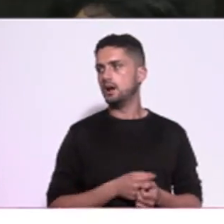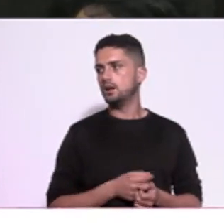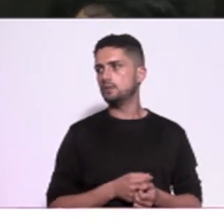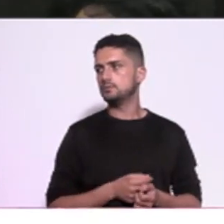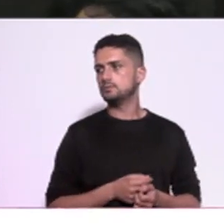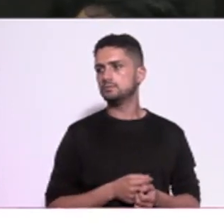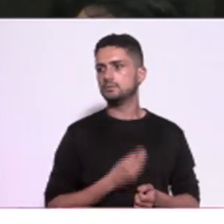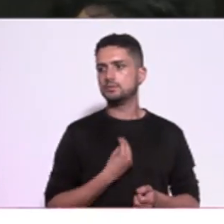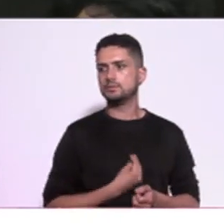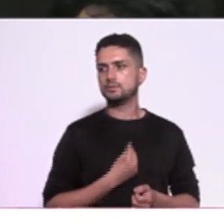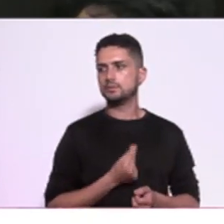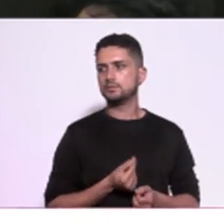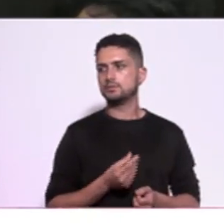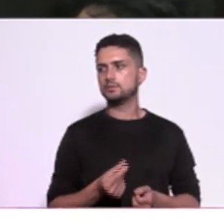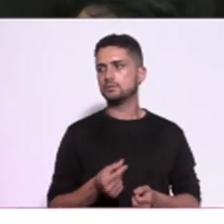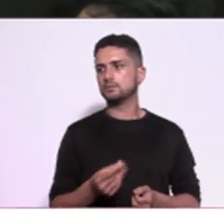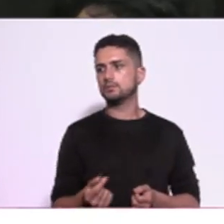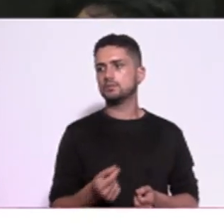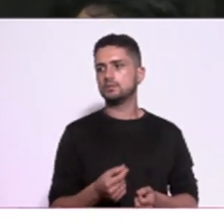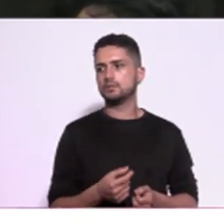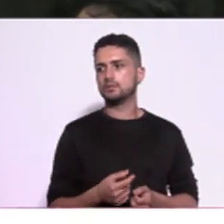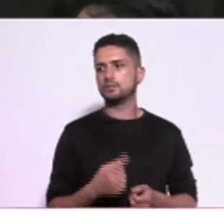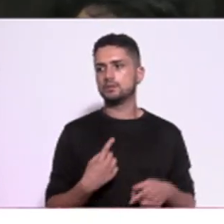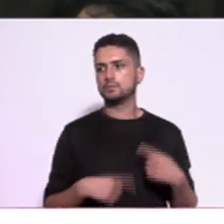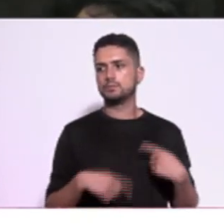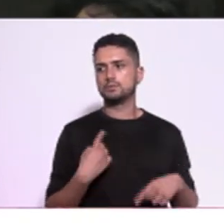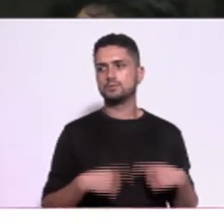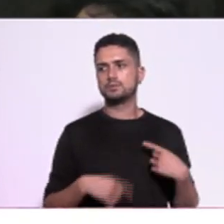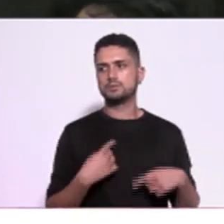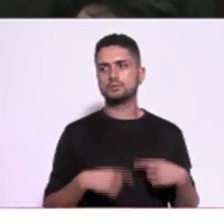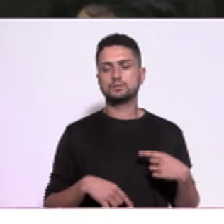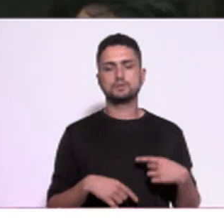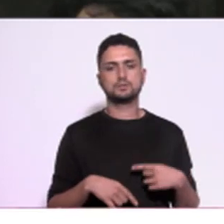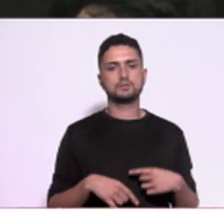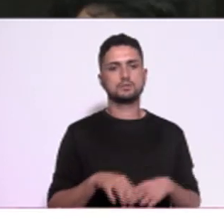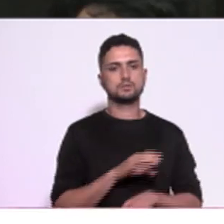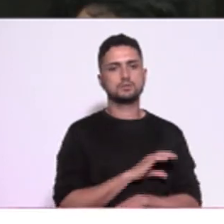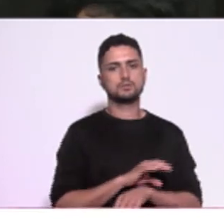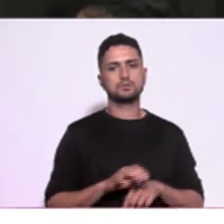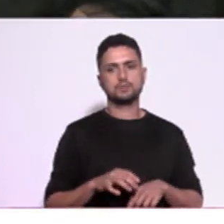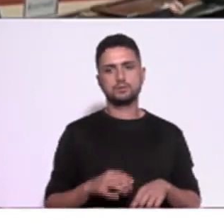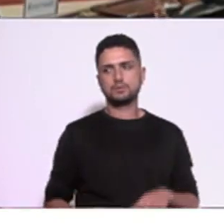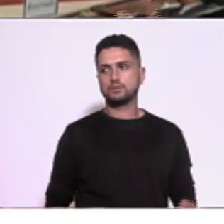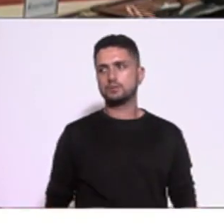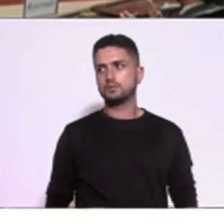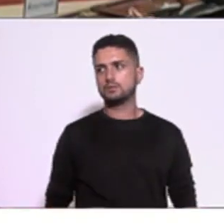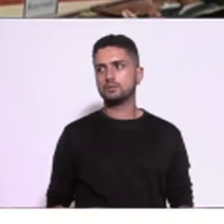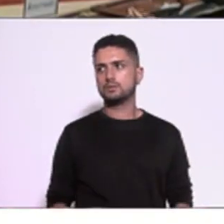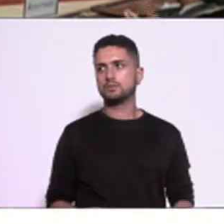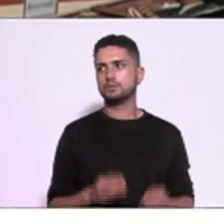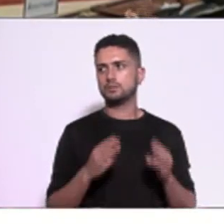de vida longa para as políticas públicas de cultura e de museus. Muito obrigado.